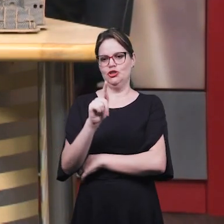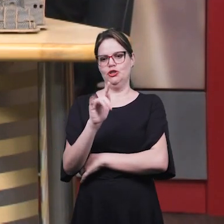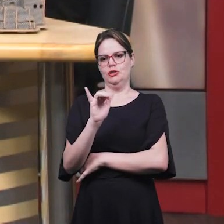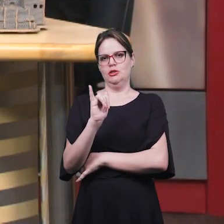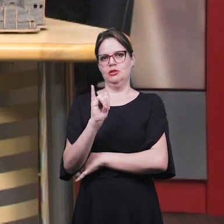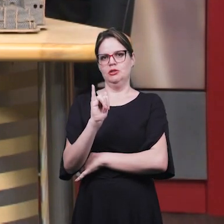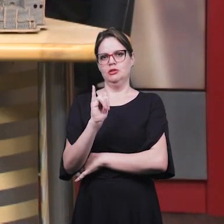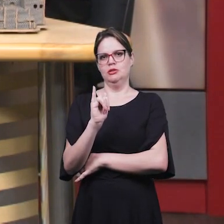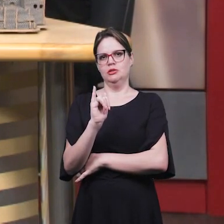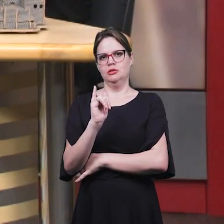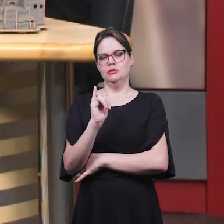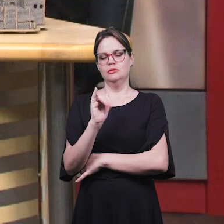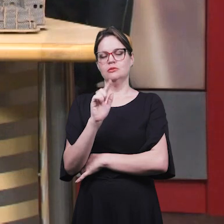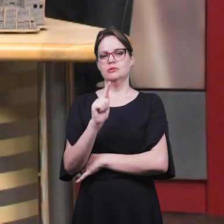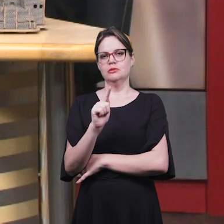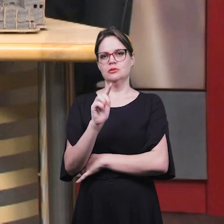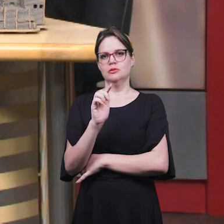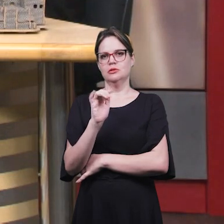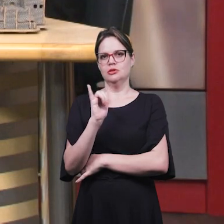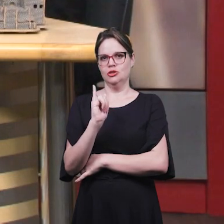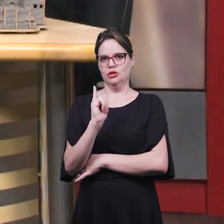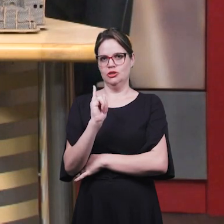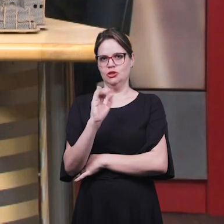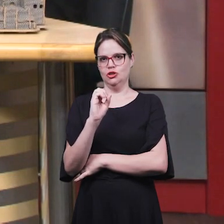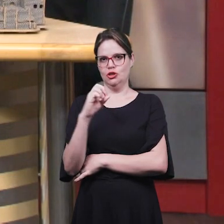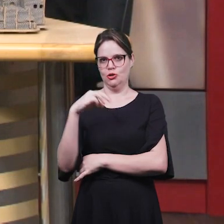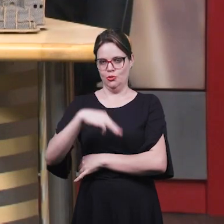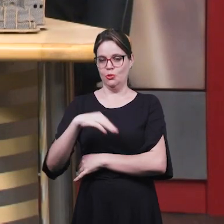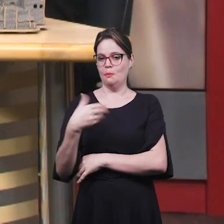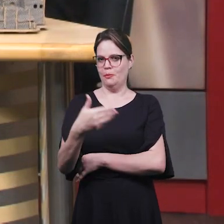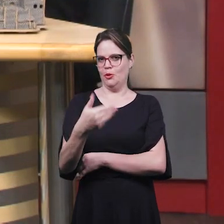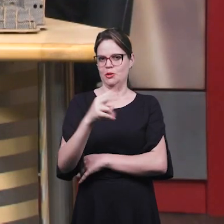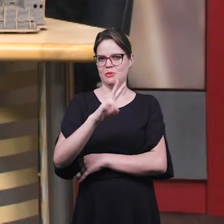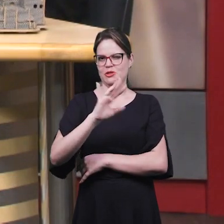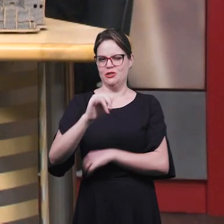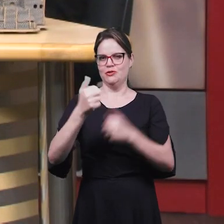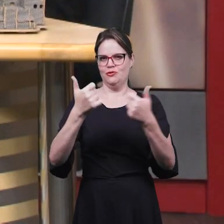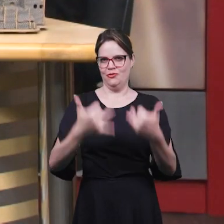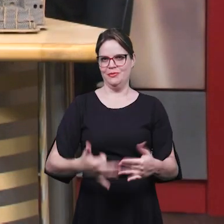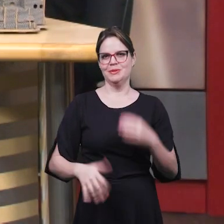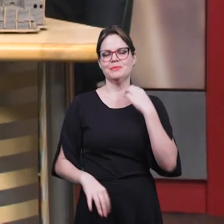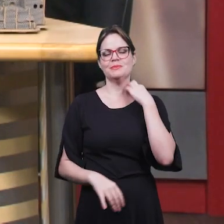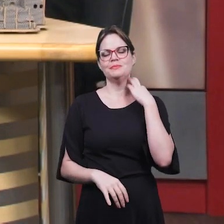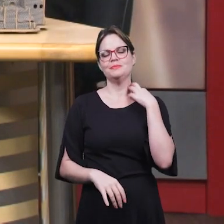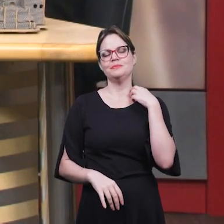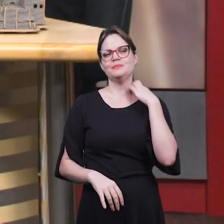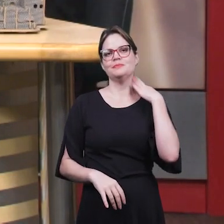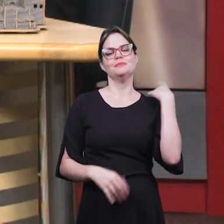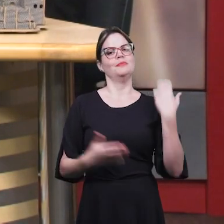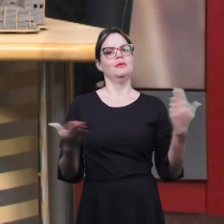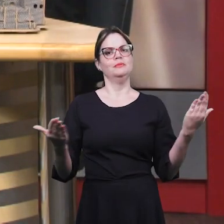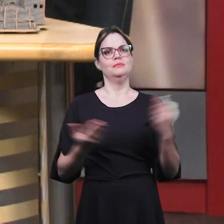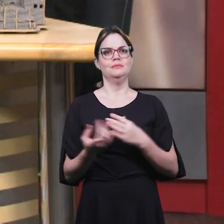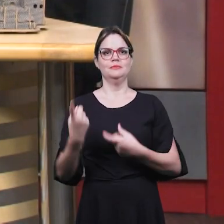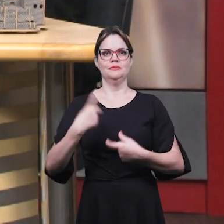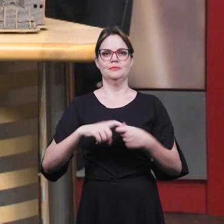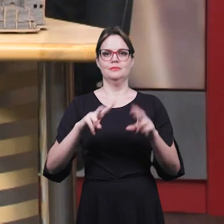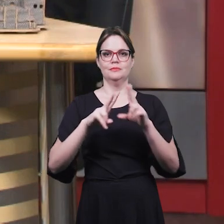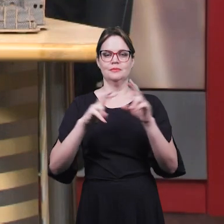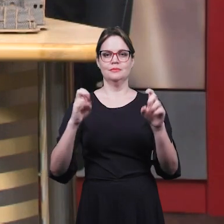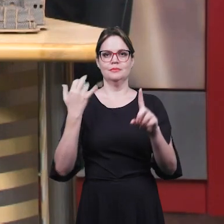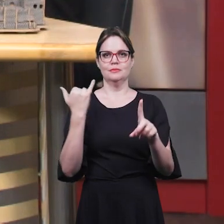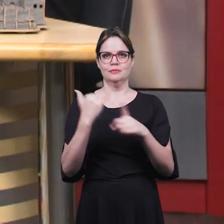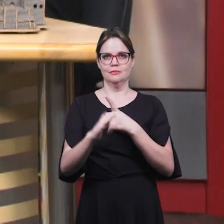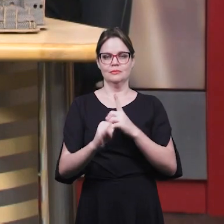ainda num próximo capítulo. Agora, para encerrarmos, nós vamos voltar ao profético,